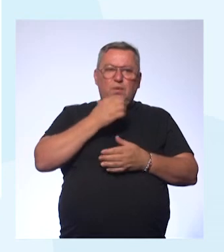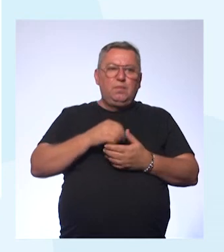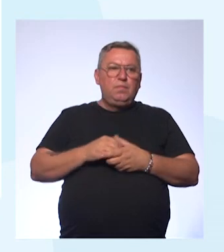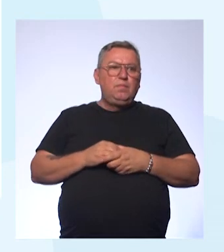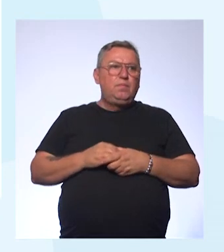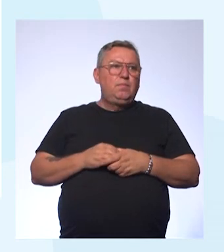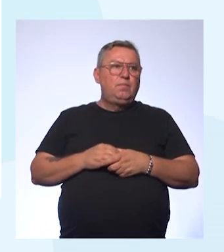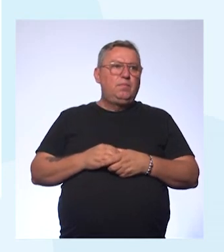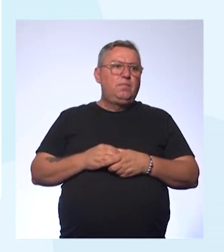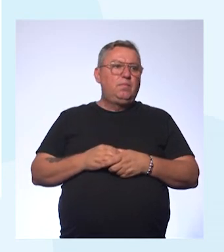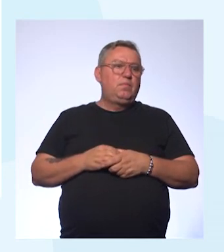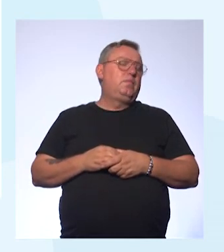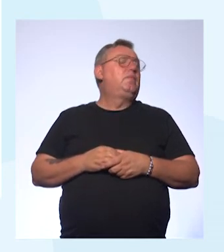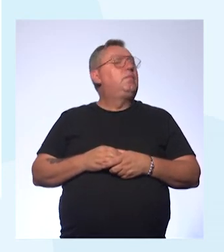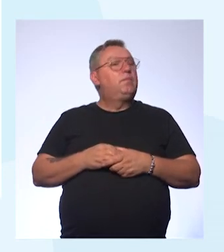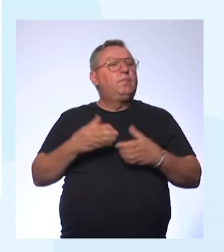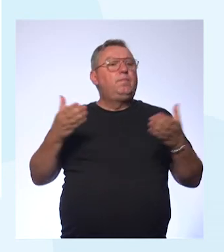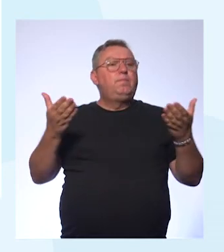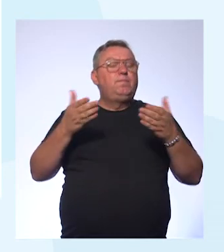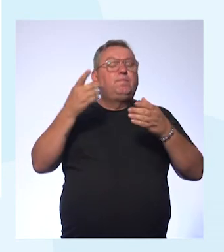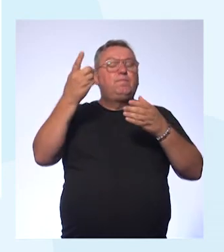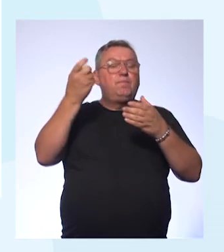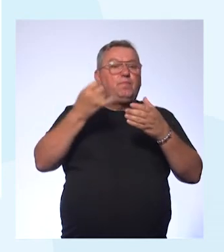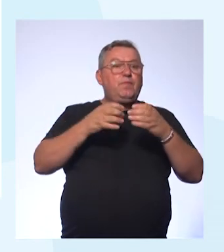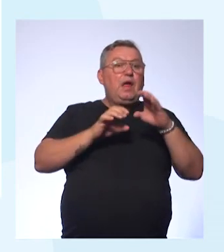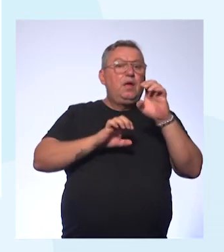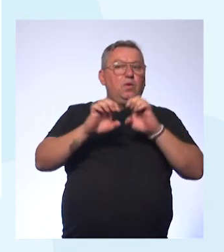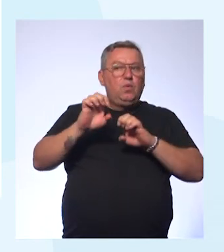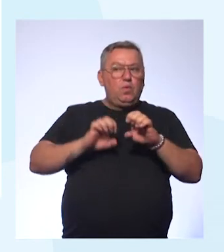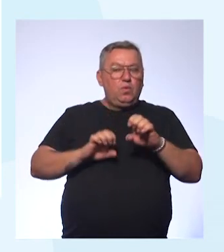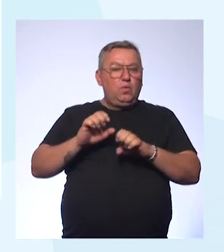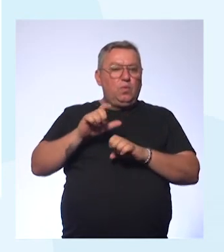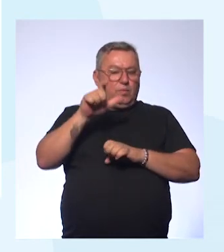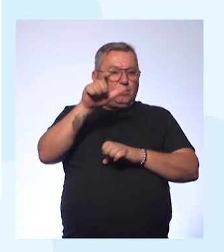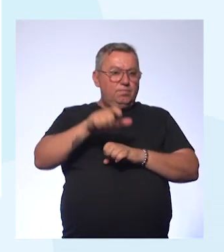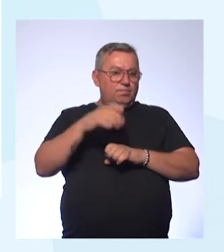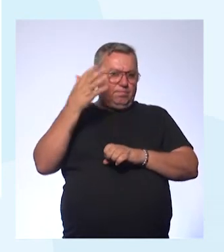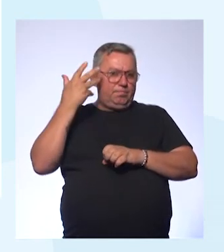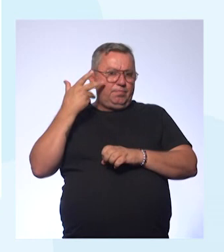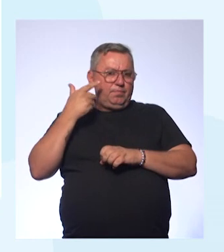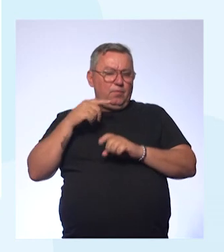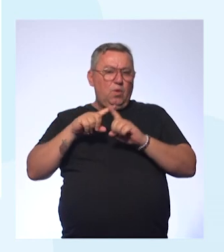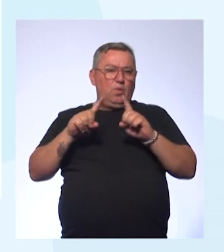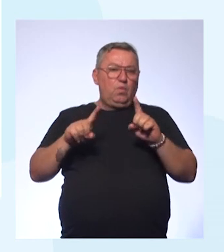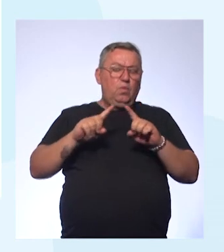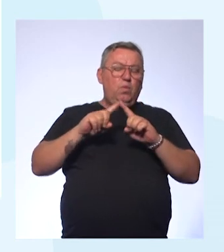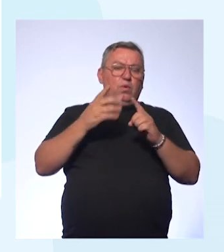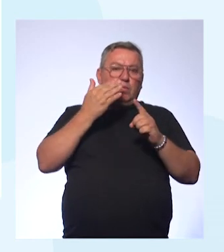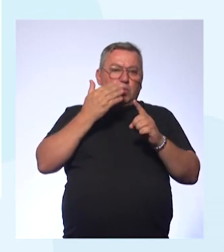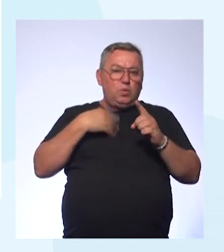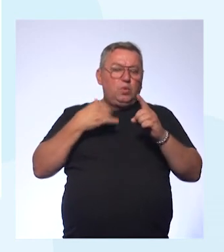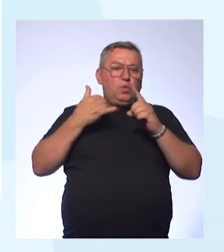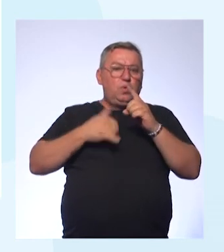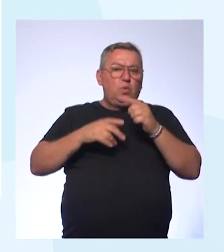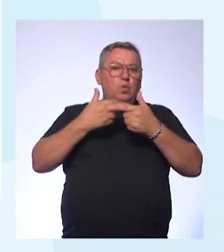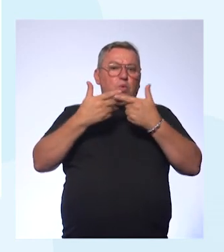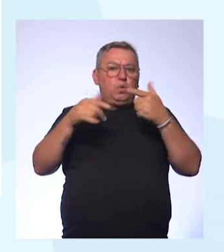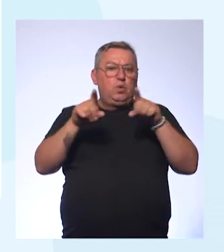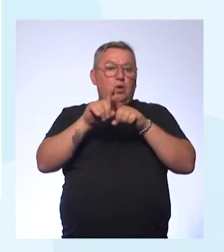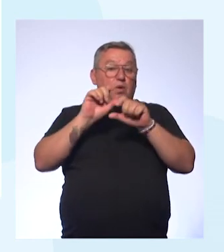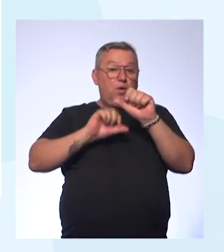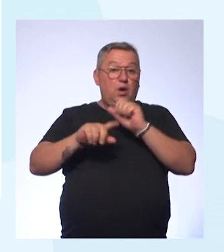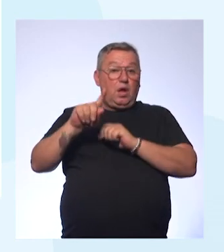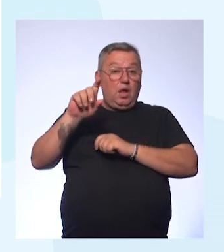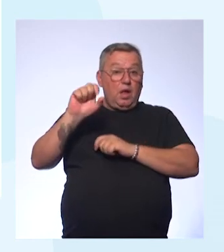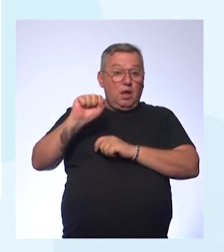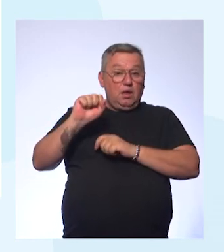Olhando aqui para a estrutura, né, desses indivíduos. Então, tanto a nutrição, excreção, trocas gasosas, Tudo